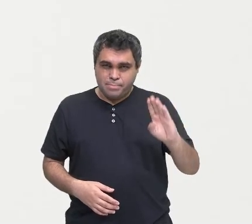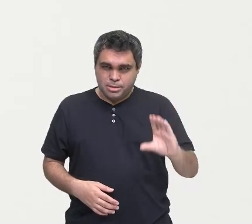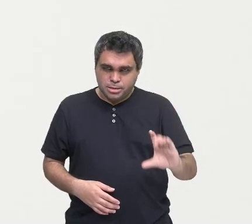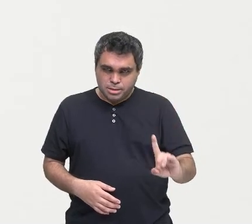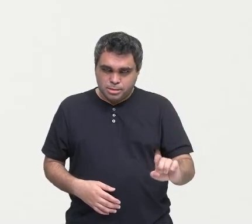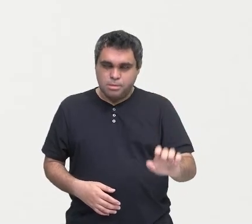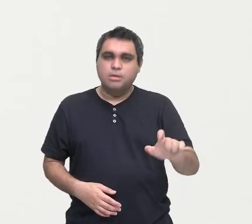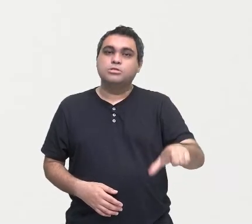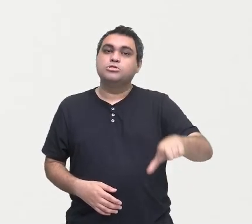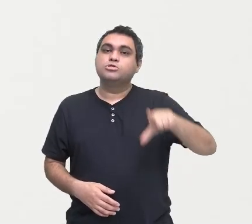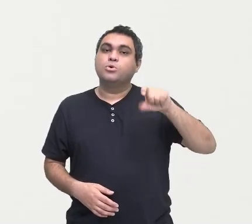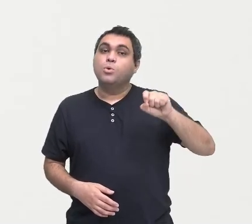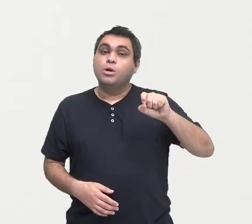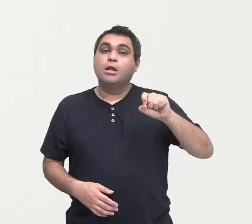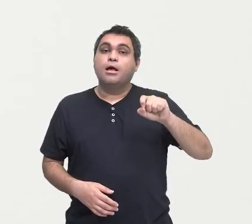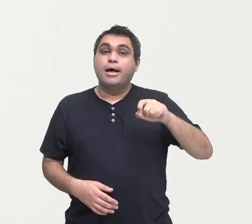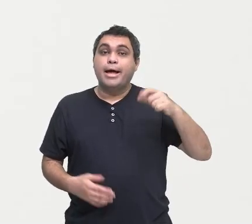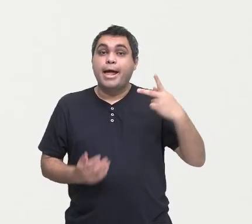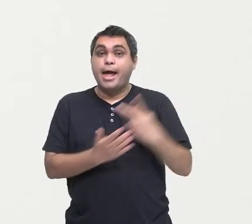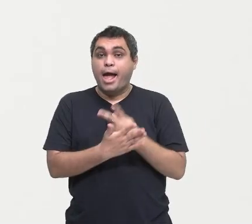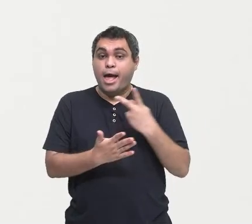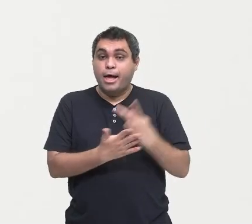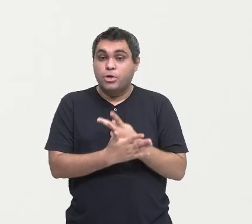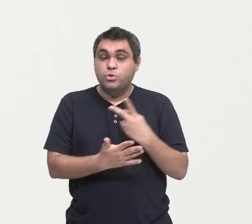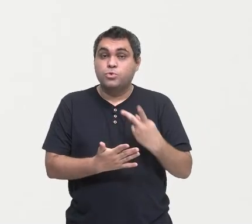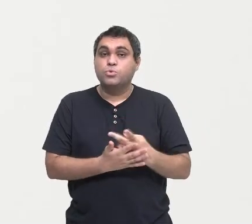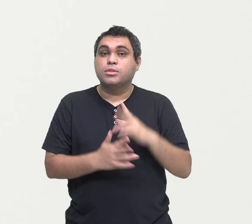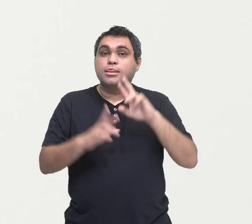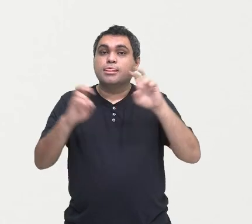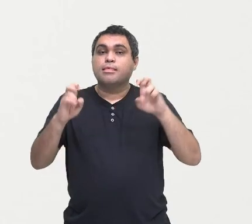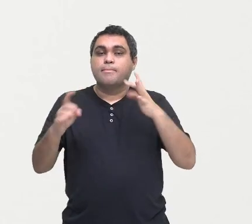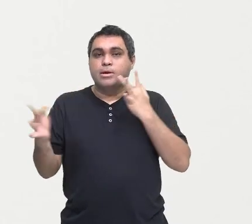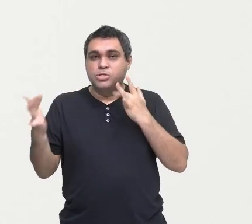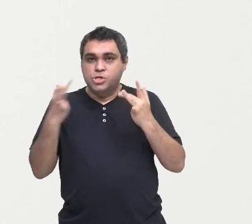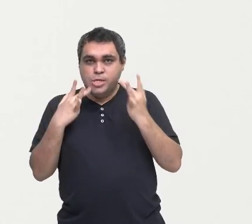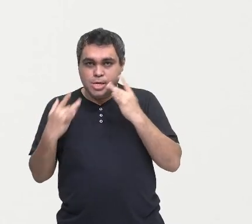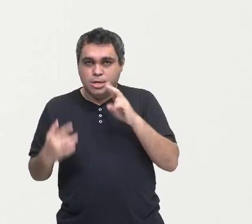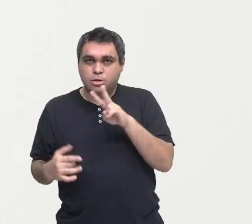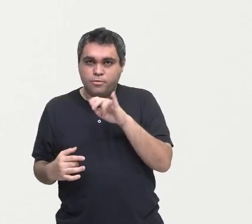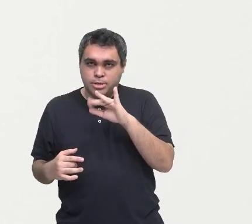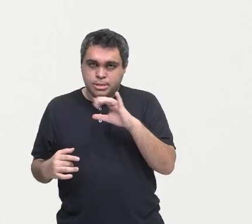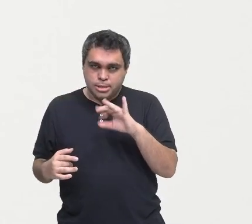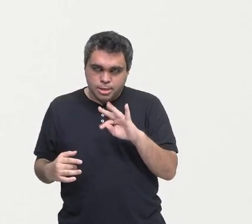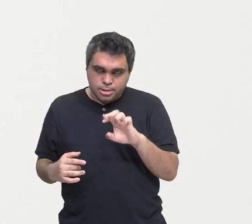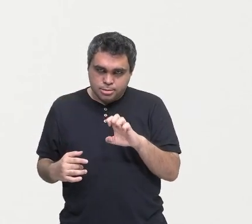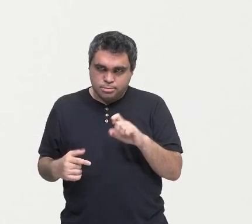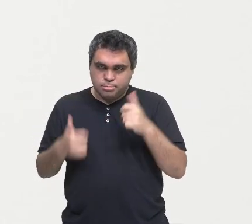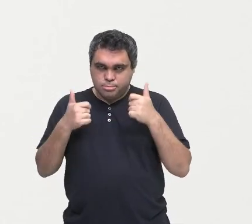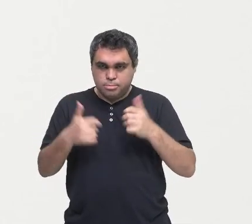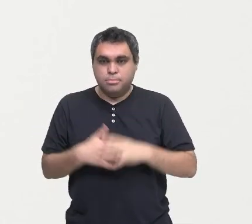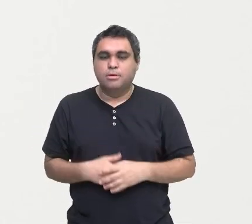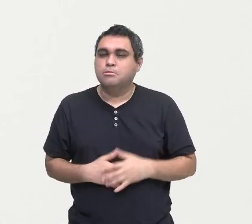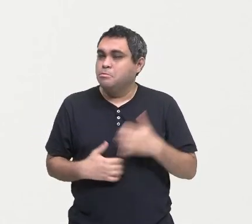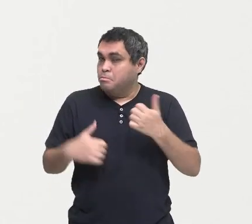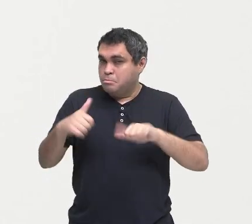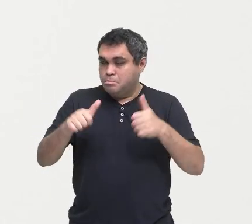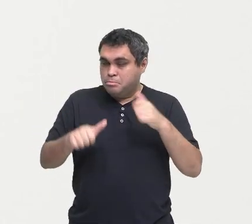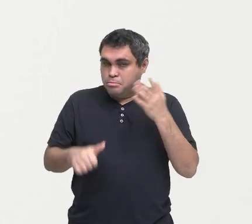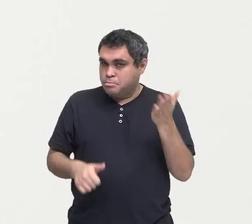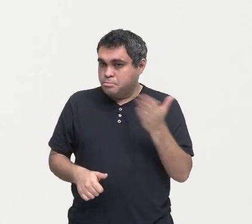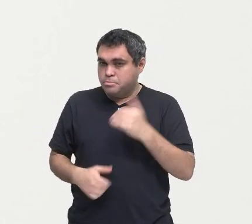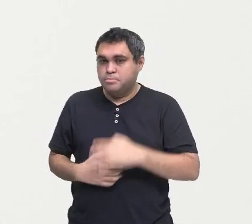atentos, incorreta a respeito da obra de Gil Vicente. Muito bem, então vamos analisar? Vamos analisar aqui,